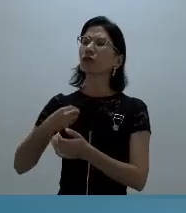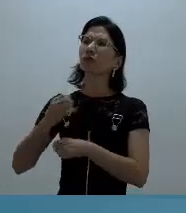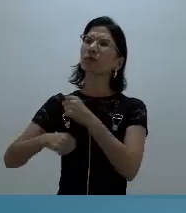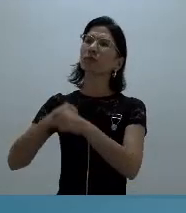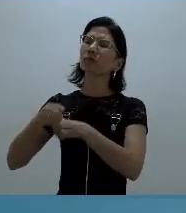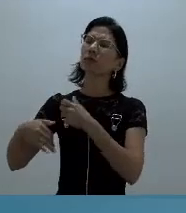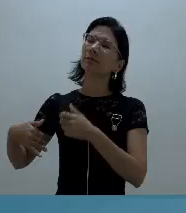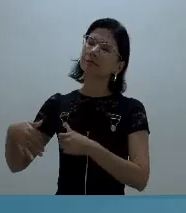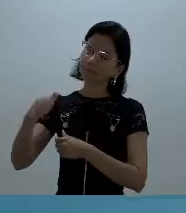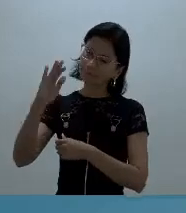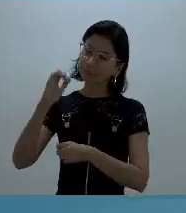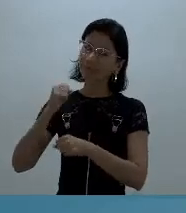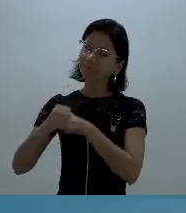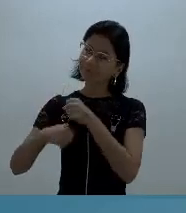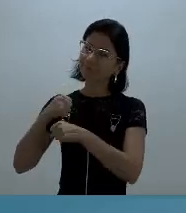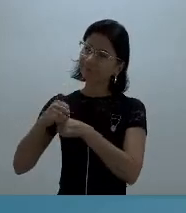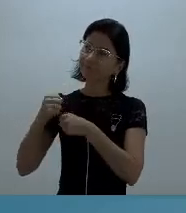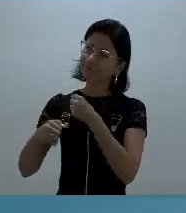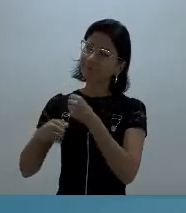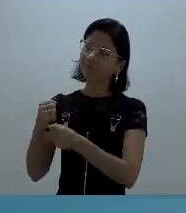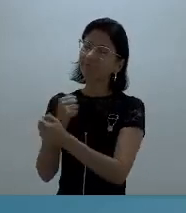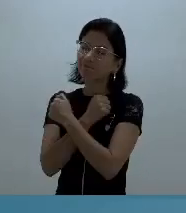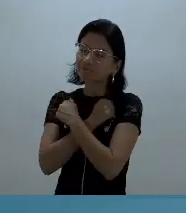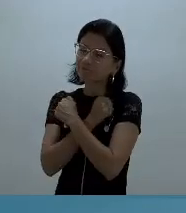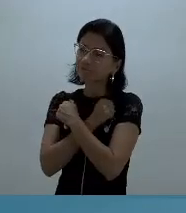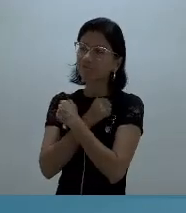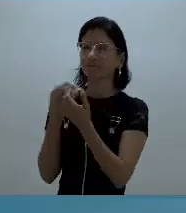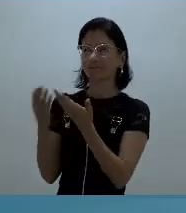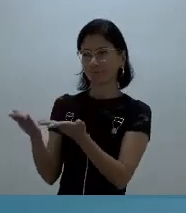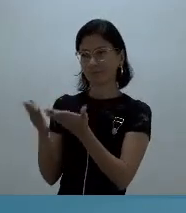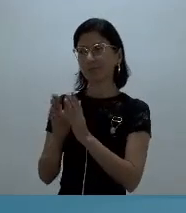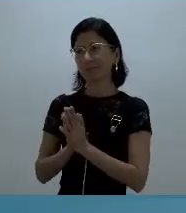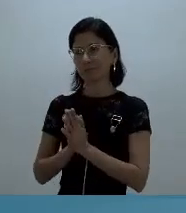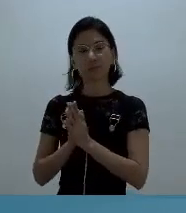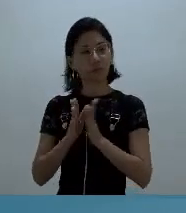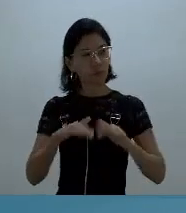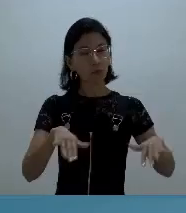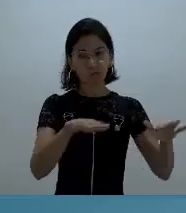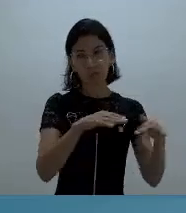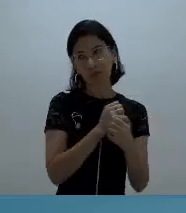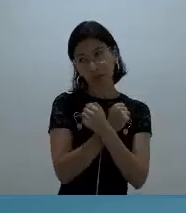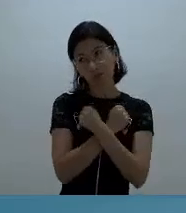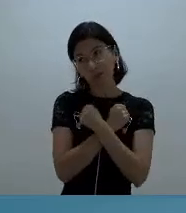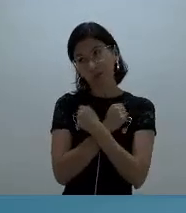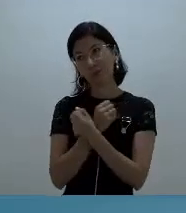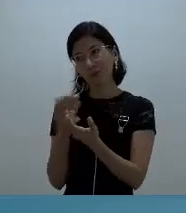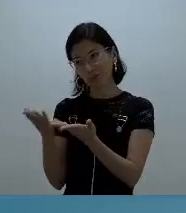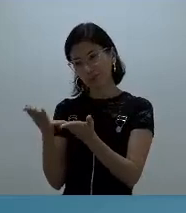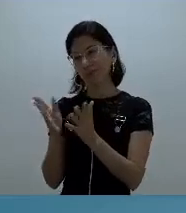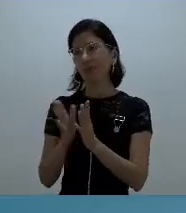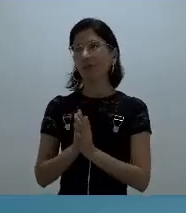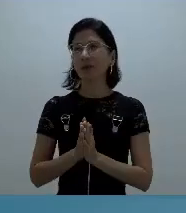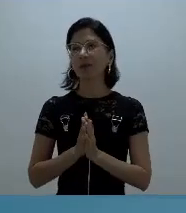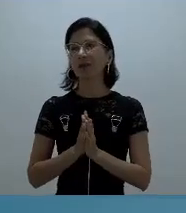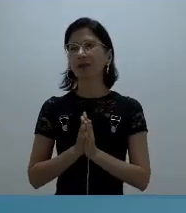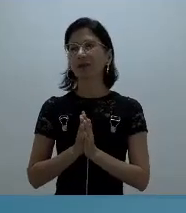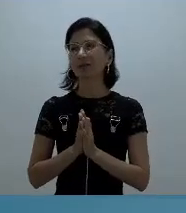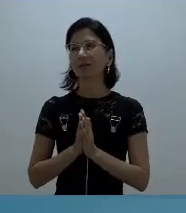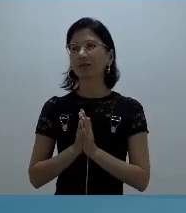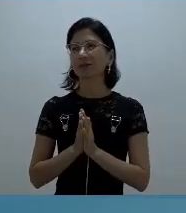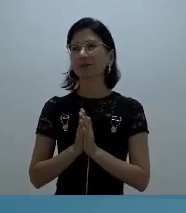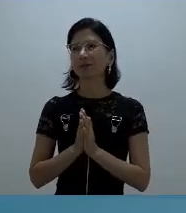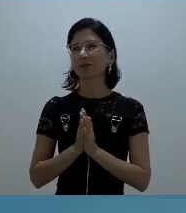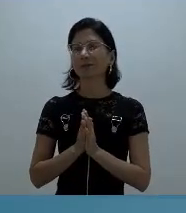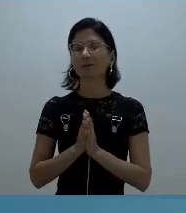muitos e muitos anos. Um abraço coletivo, acredito, de todos nós. Daqui a pouco estaremos